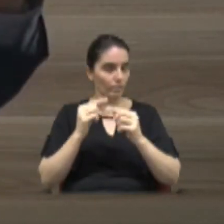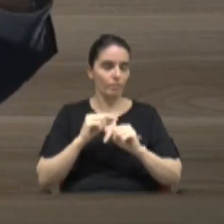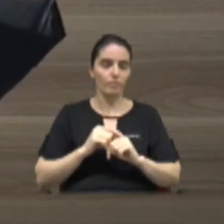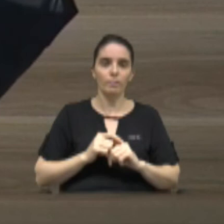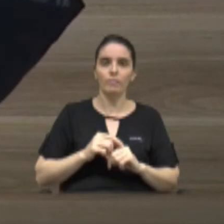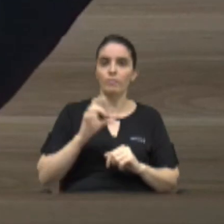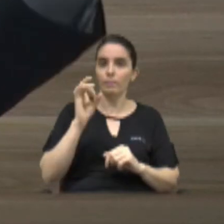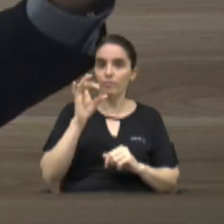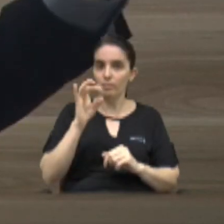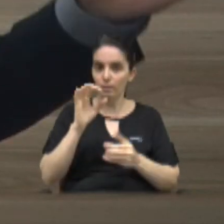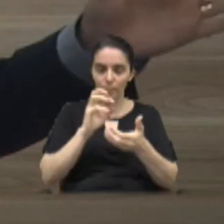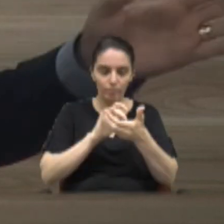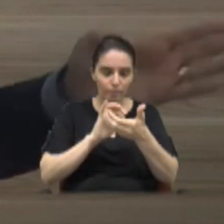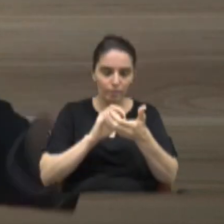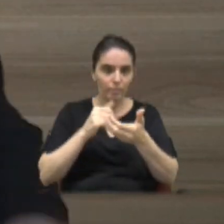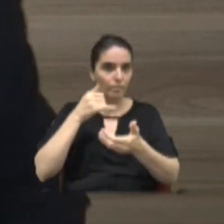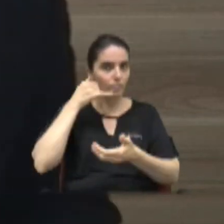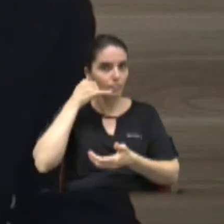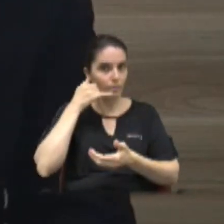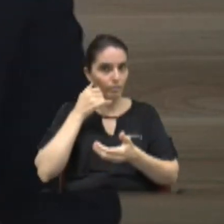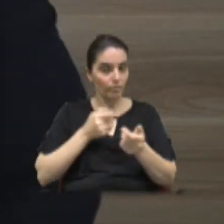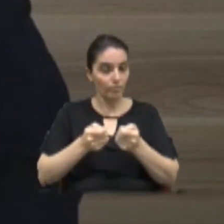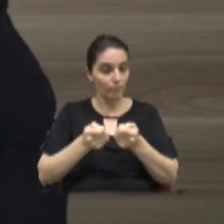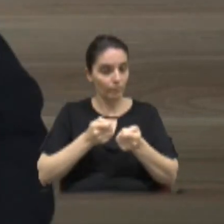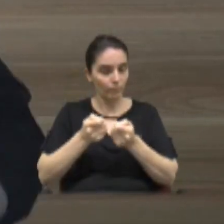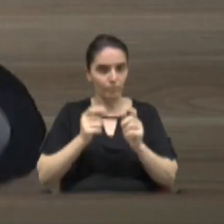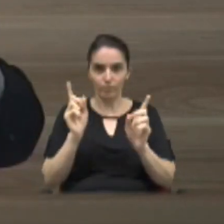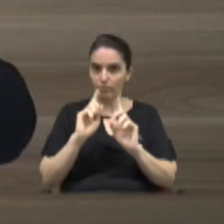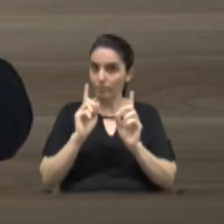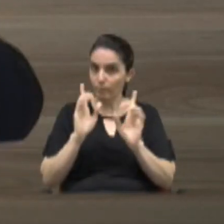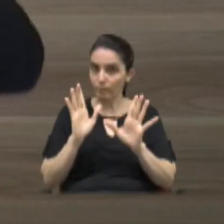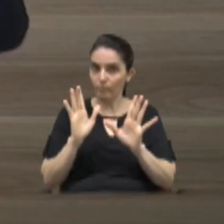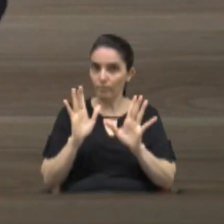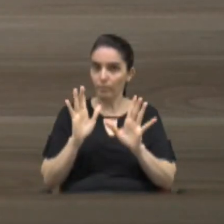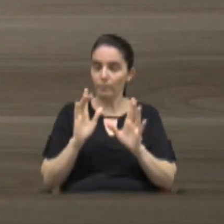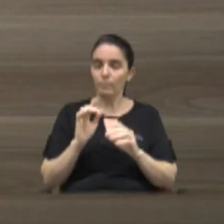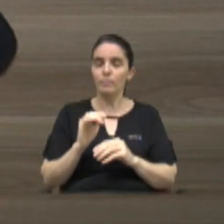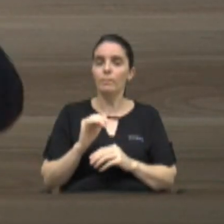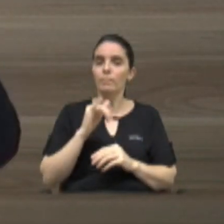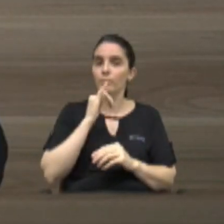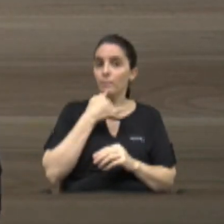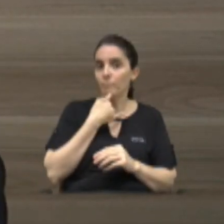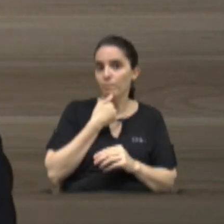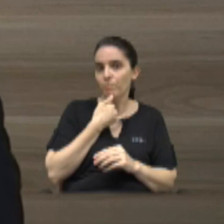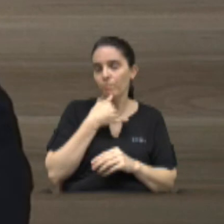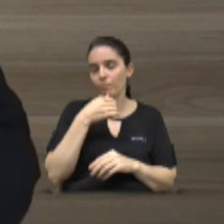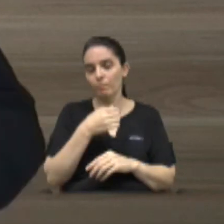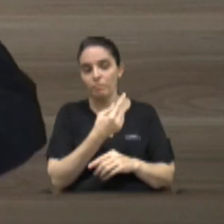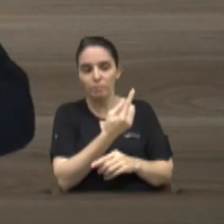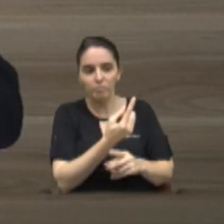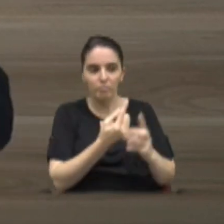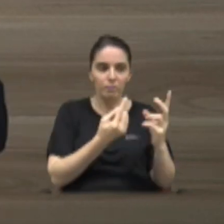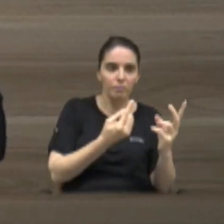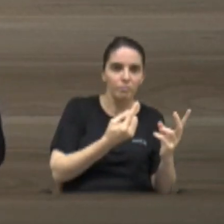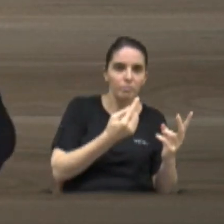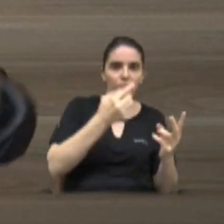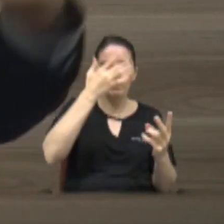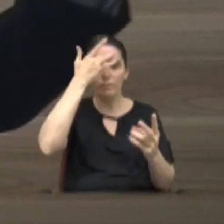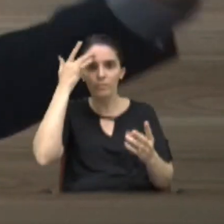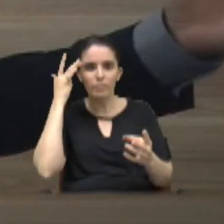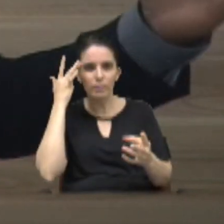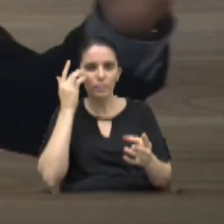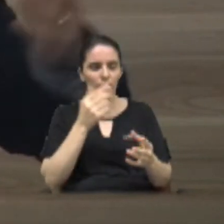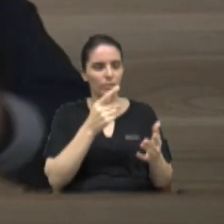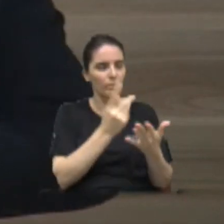para um maior controle em cima das contas. Infelizmente, por conta de algumas pessoas que se utilizaram da má-fé,